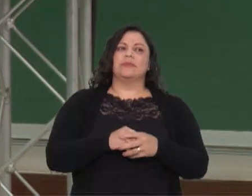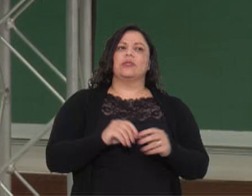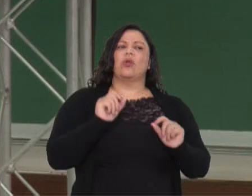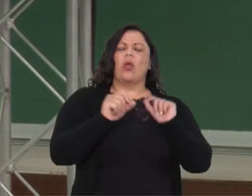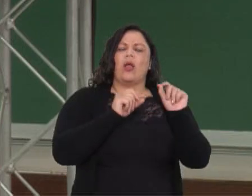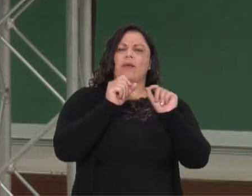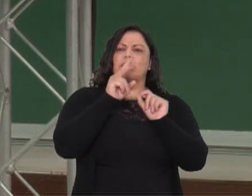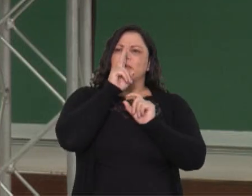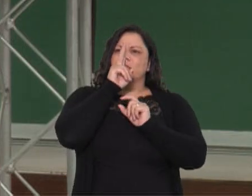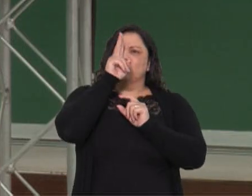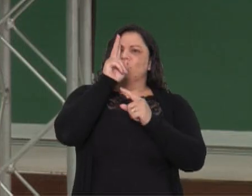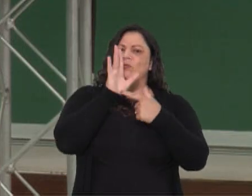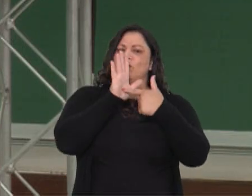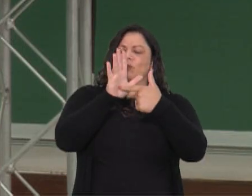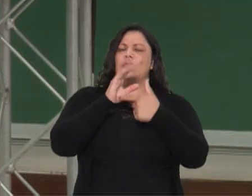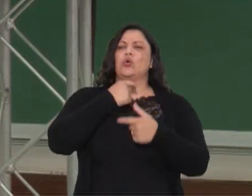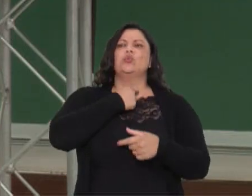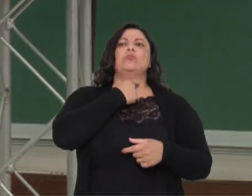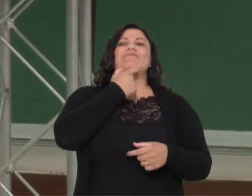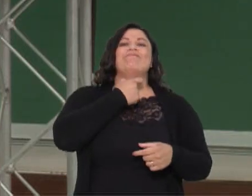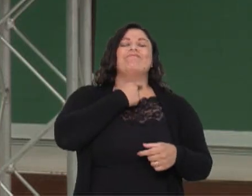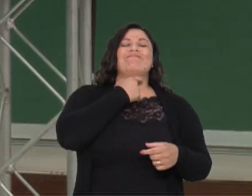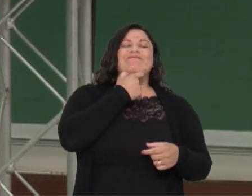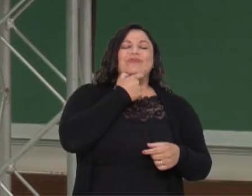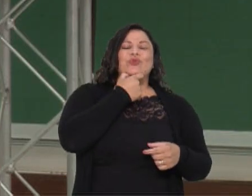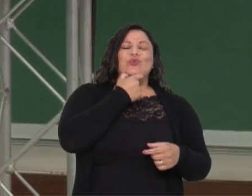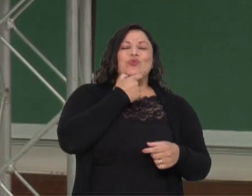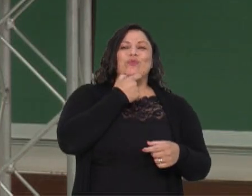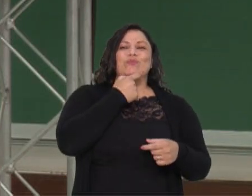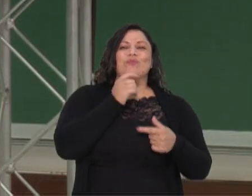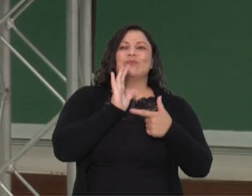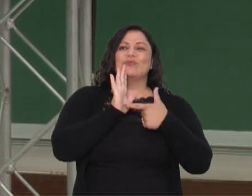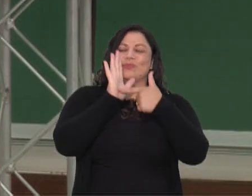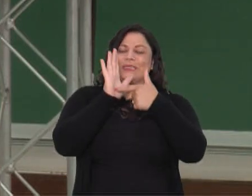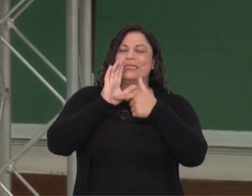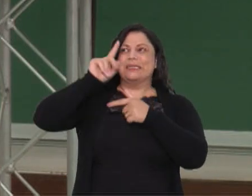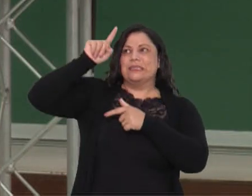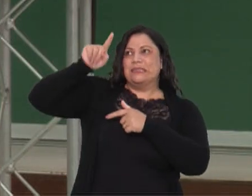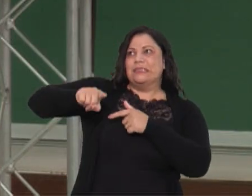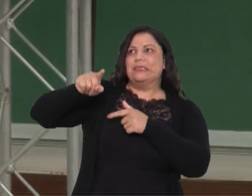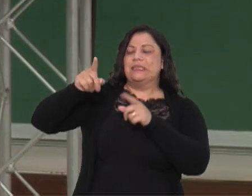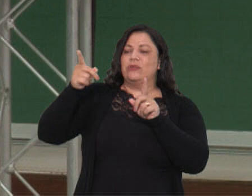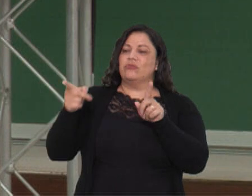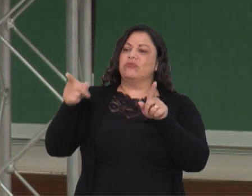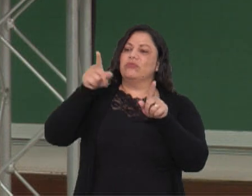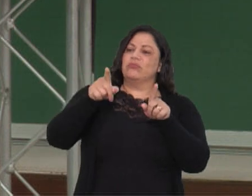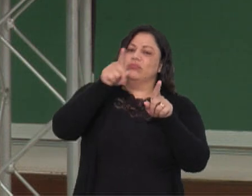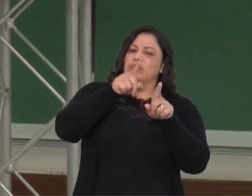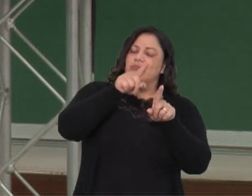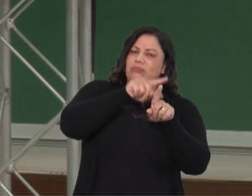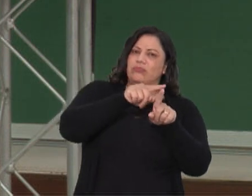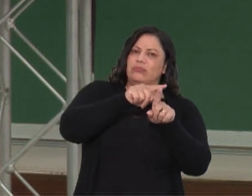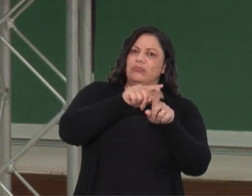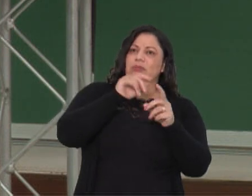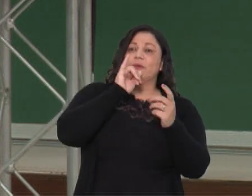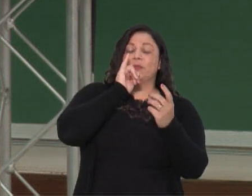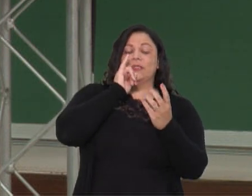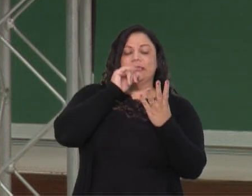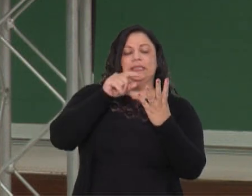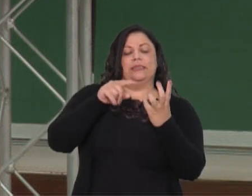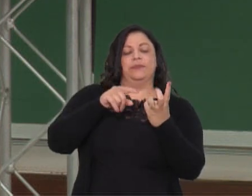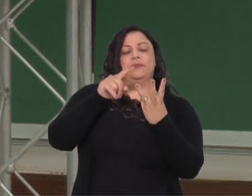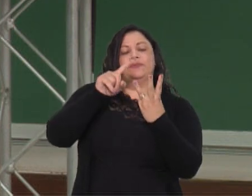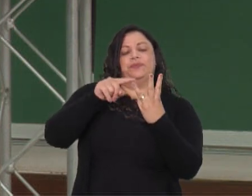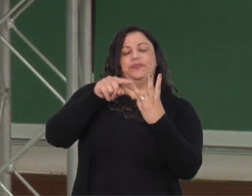fica mais evidente que está sendo acentuado de trás para frente. A gente conta como se fosse a